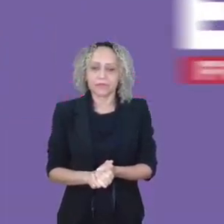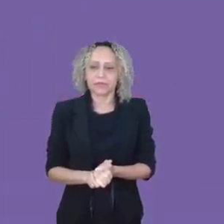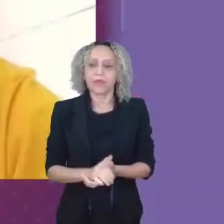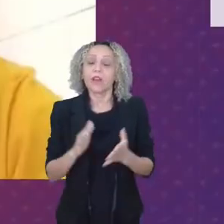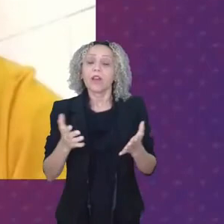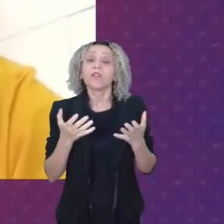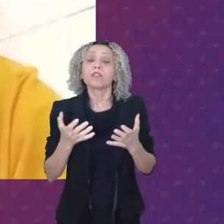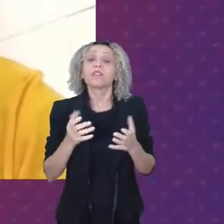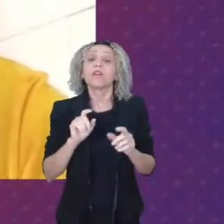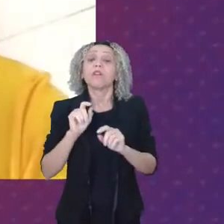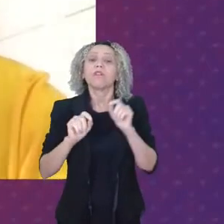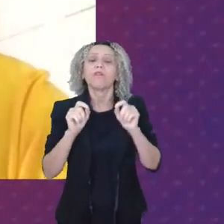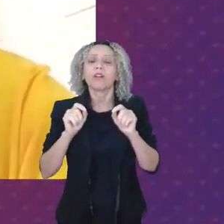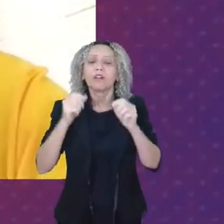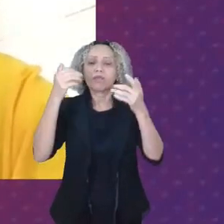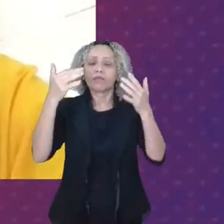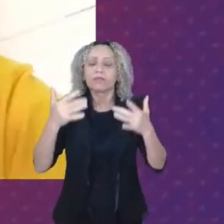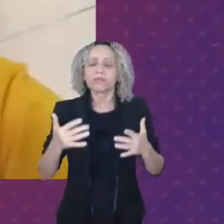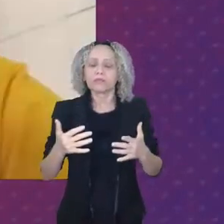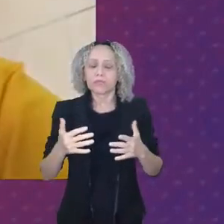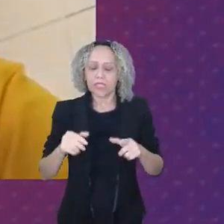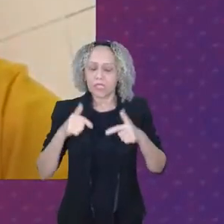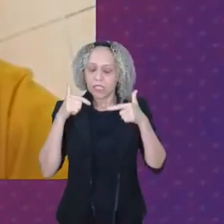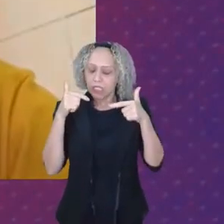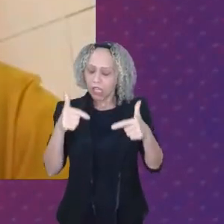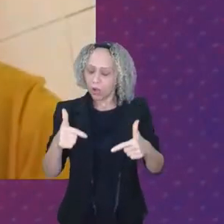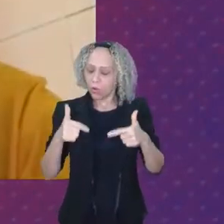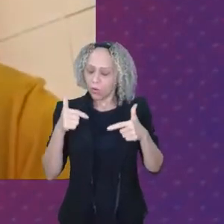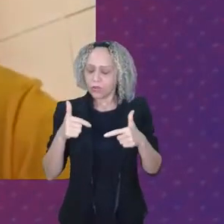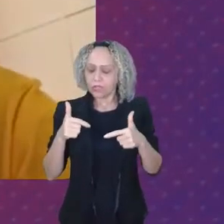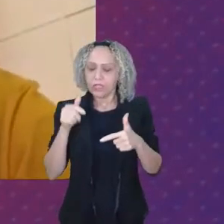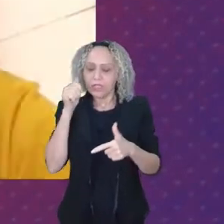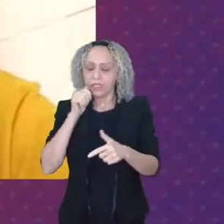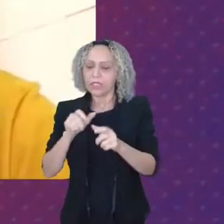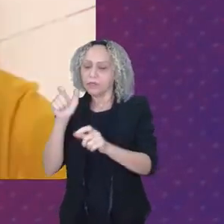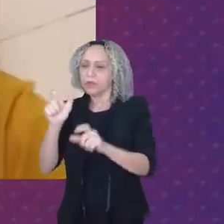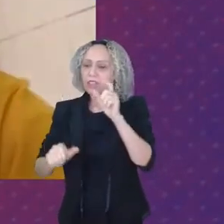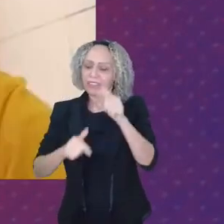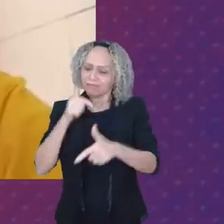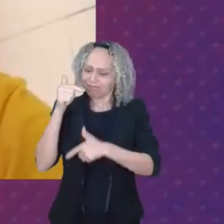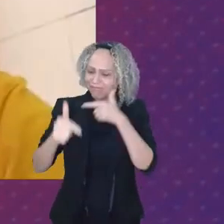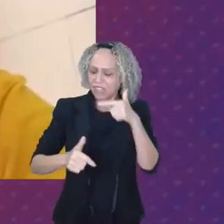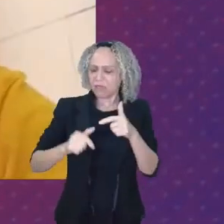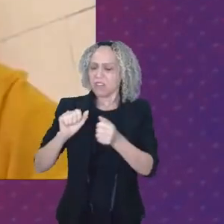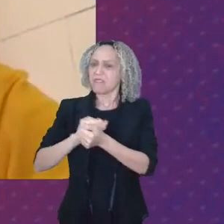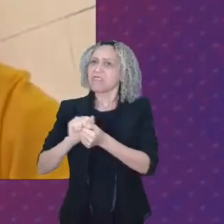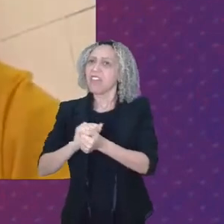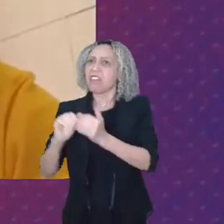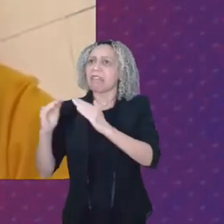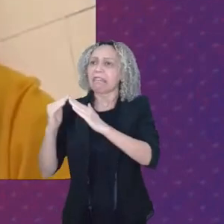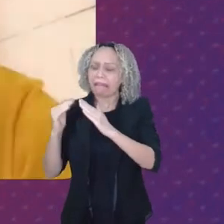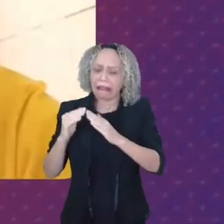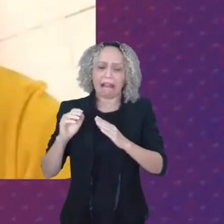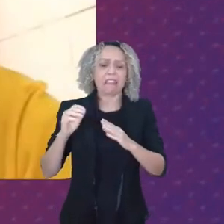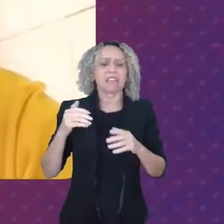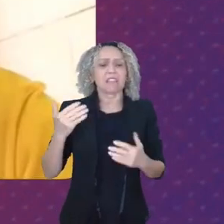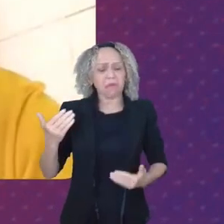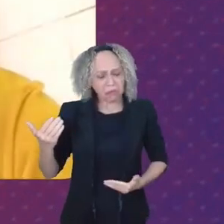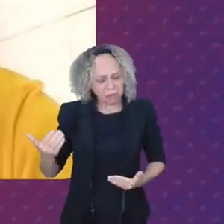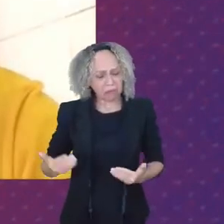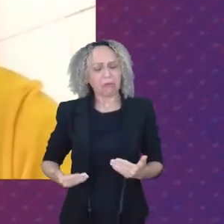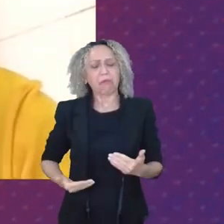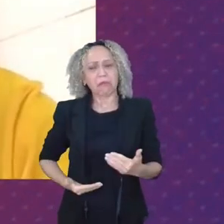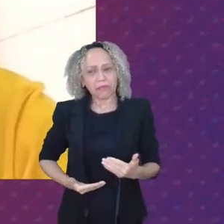Queria falar um pouco da luta, né, das trabalhadoras domésticas, que já tem mais de 80 anos, que é anterior